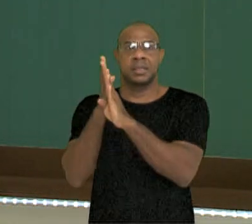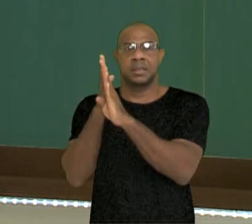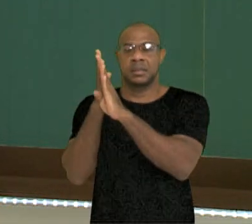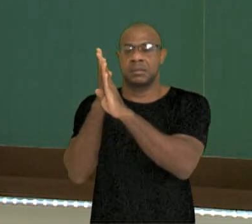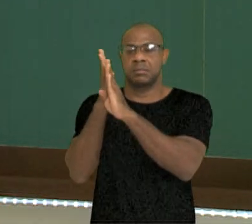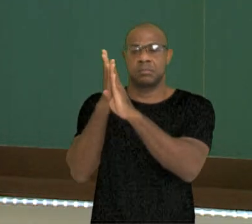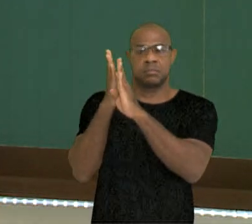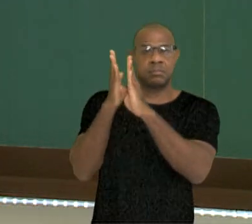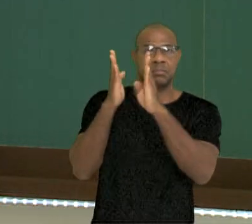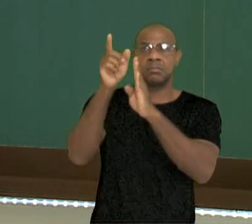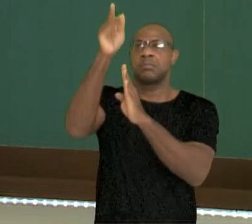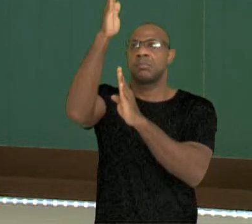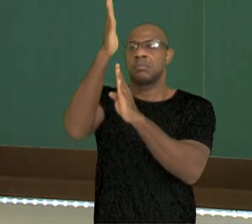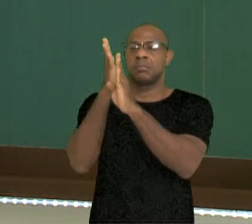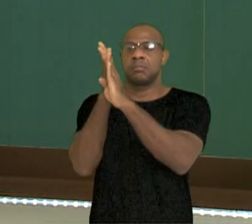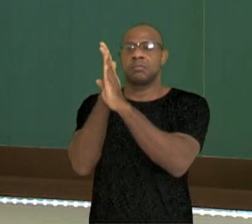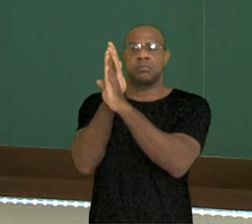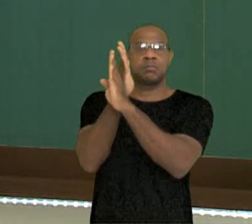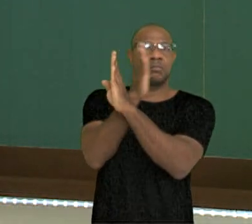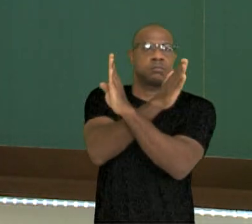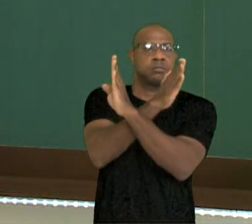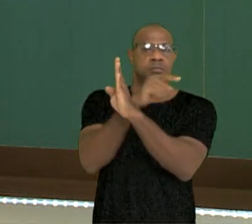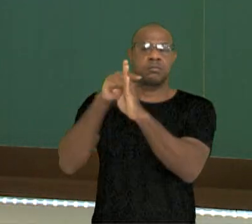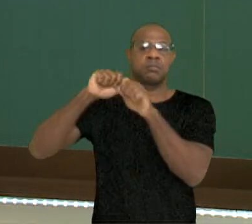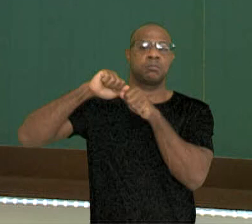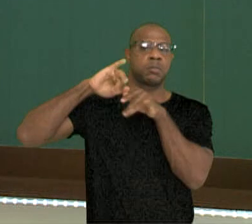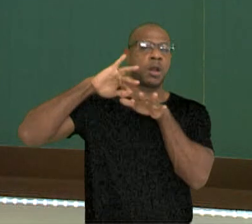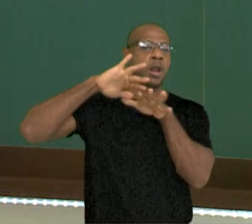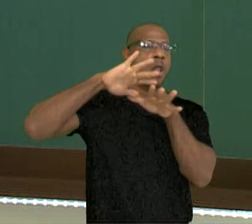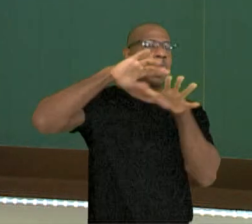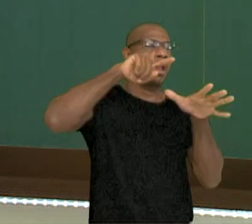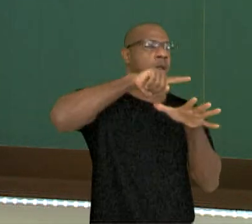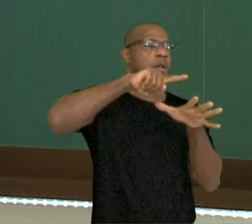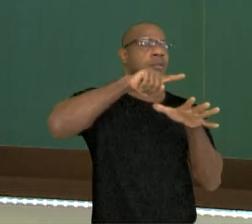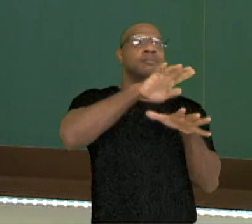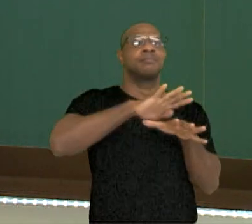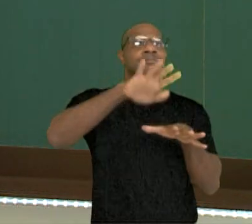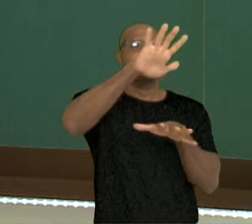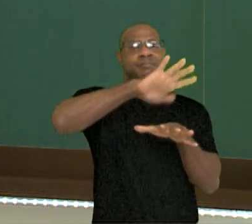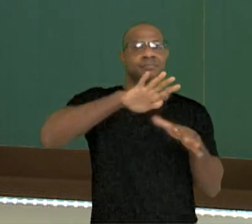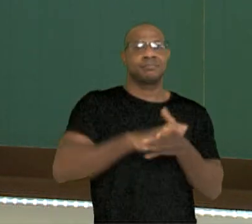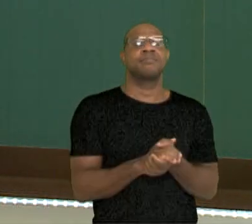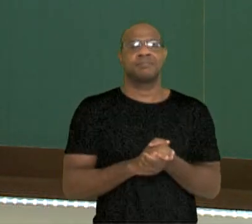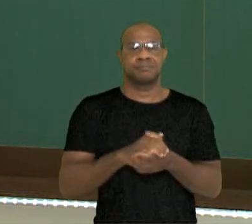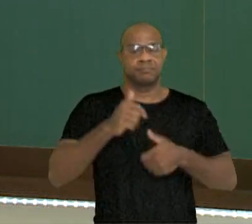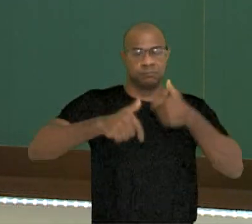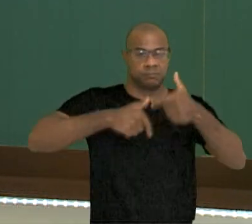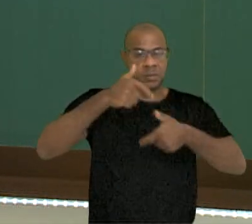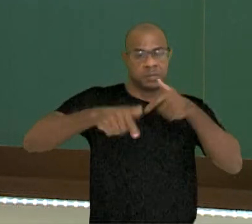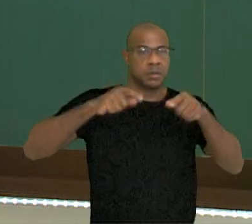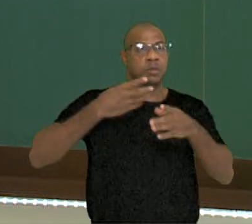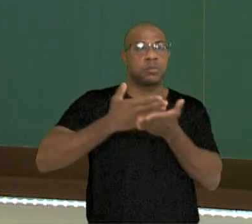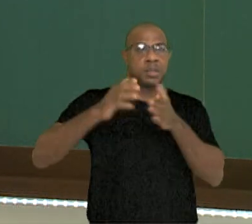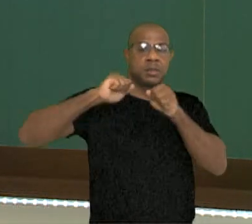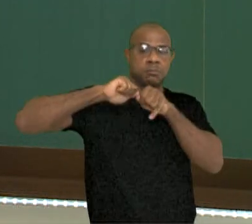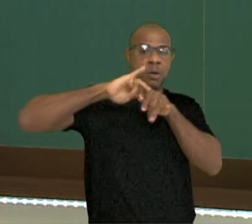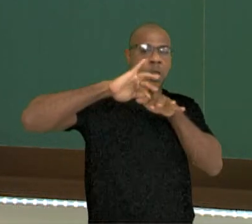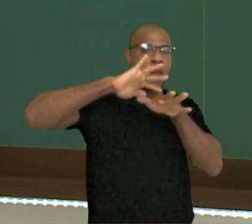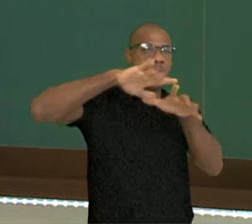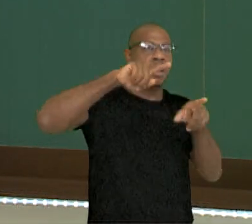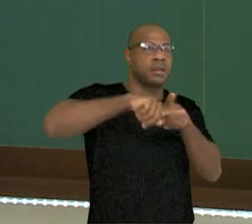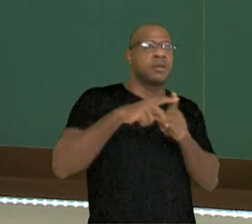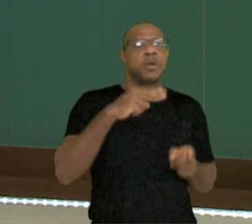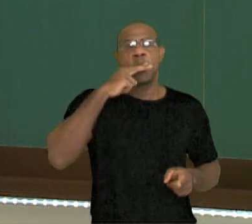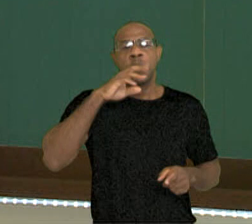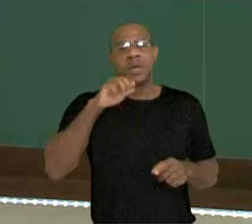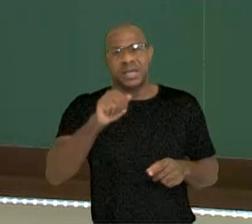ultrapassado o Tratado de Tordesilhas e aí o território brasileiro vai começar a se expandir, né? As atividades do litoral continuam ali,